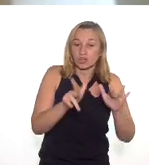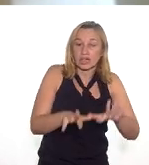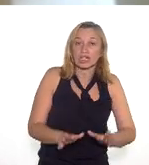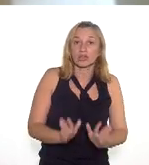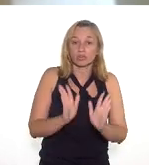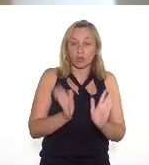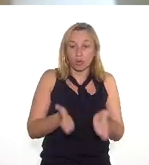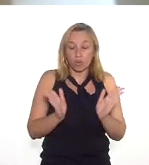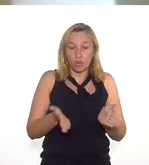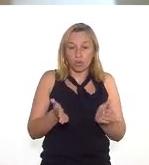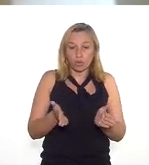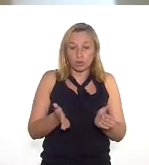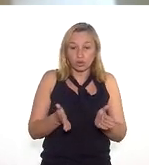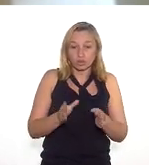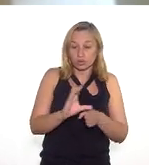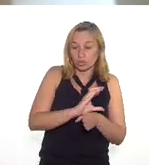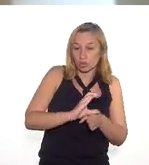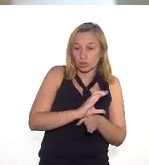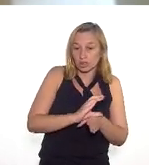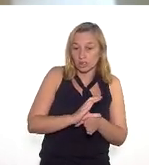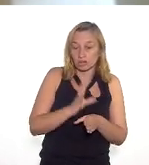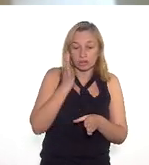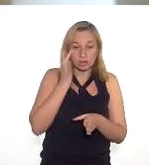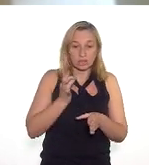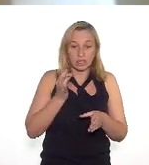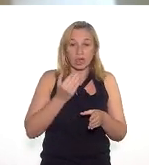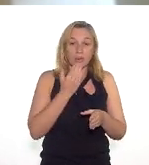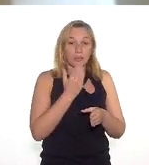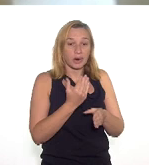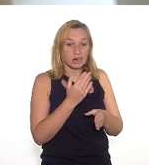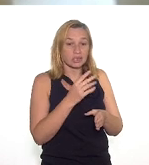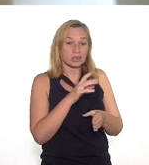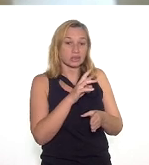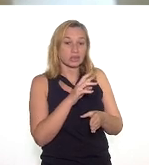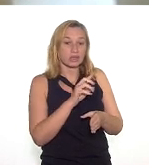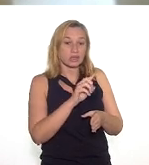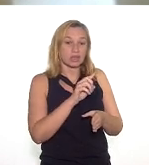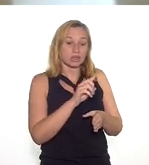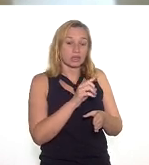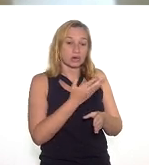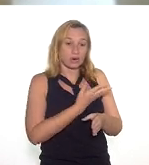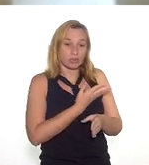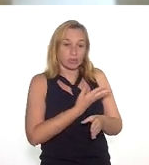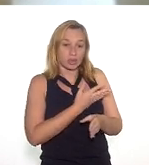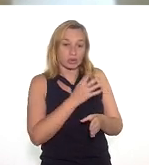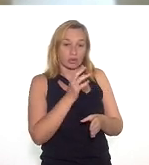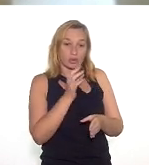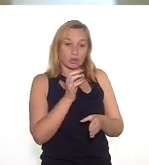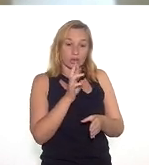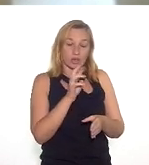esse conselho, eu peço que o Alfredo Renault se manifeste. Mas